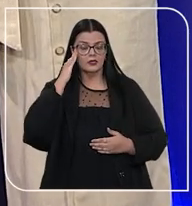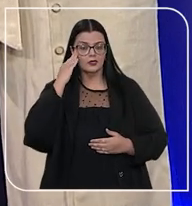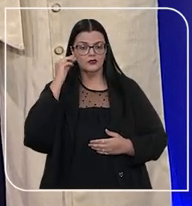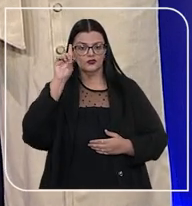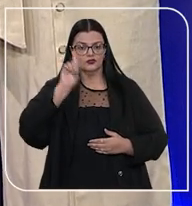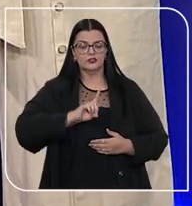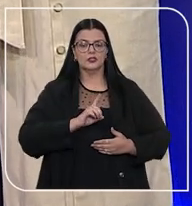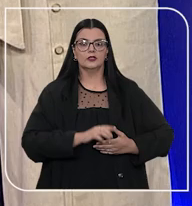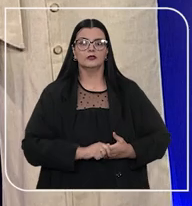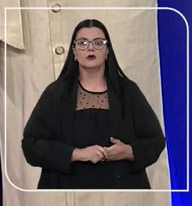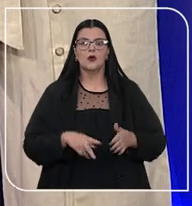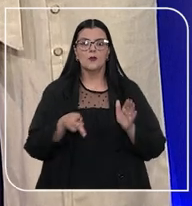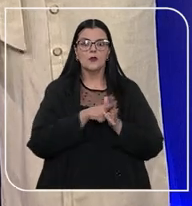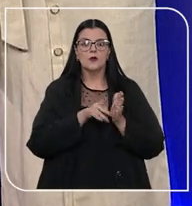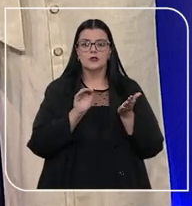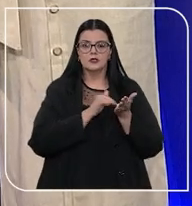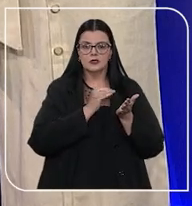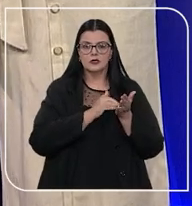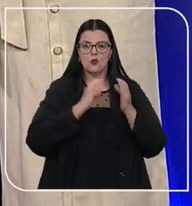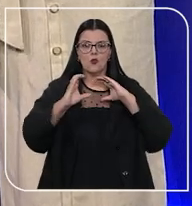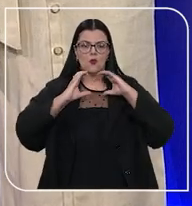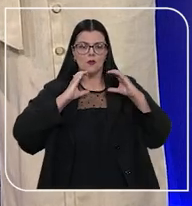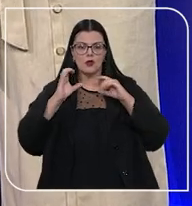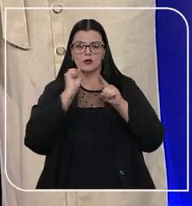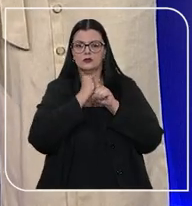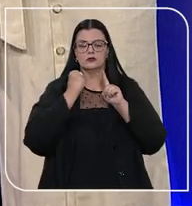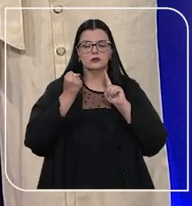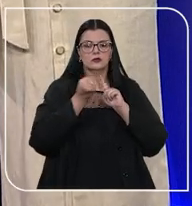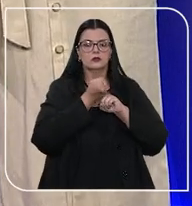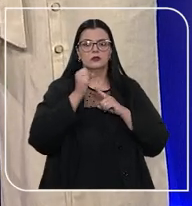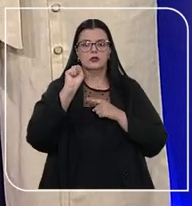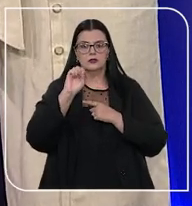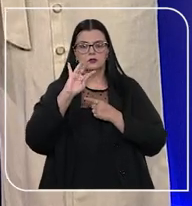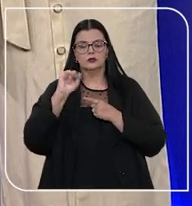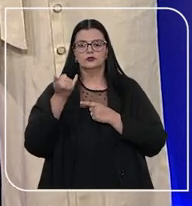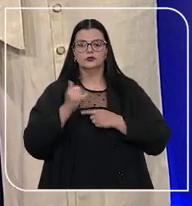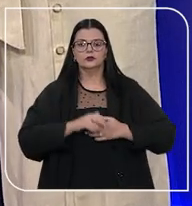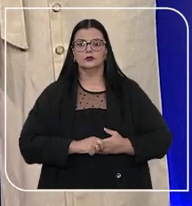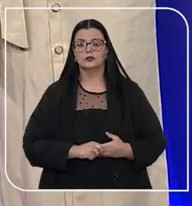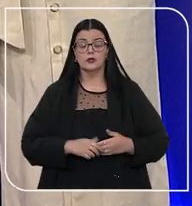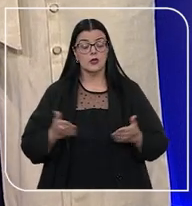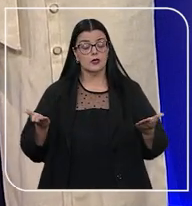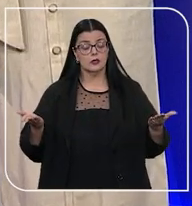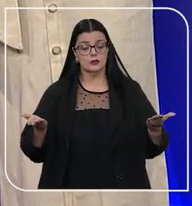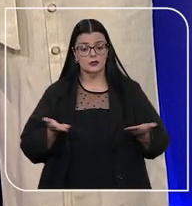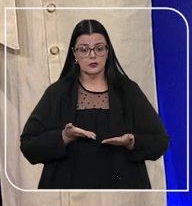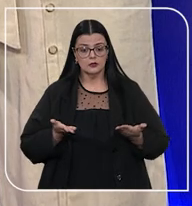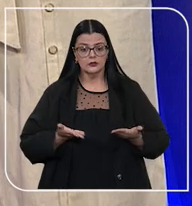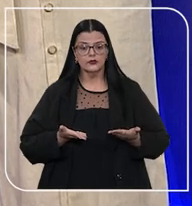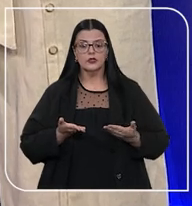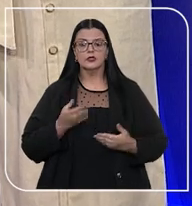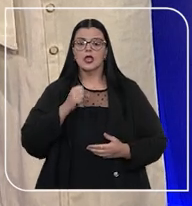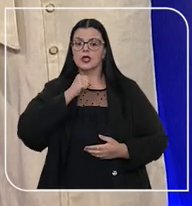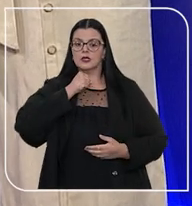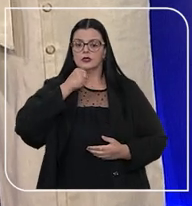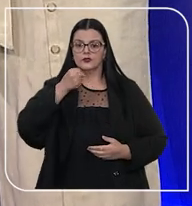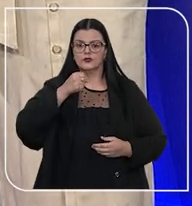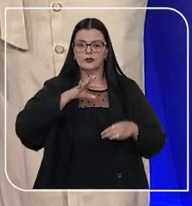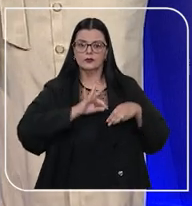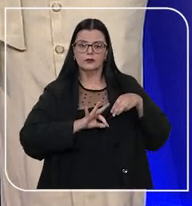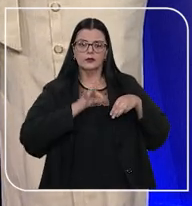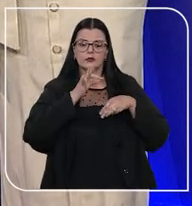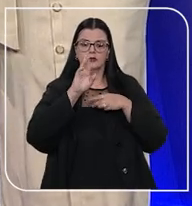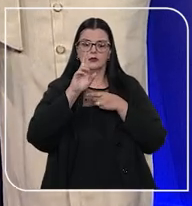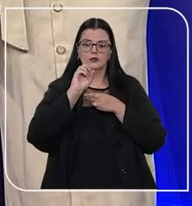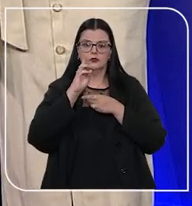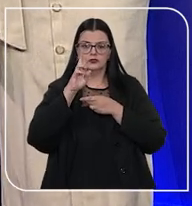Entender Direito, produzido pela Secretaria de Comunicação Social do STJ. Desta vez, um dos entrevistados